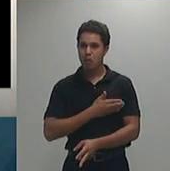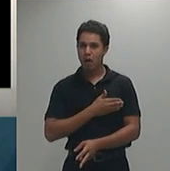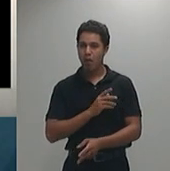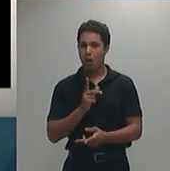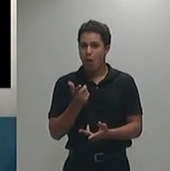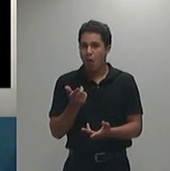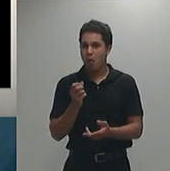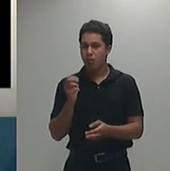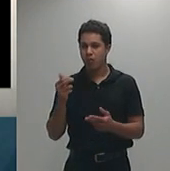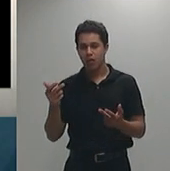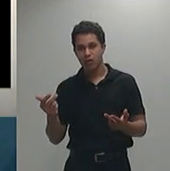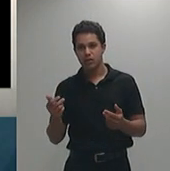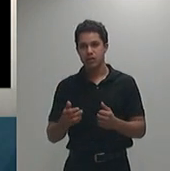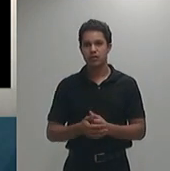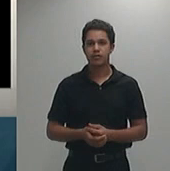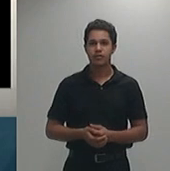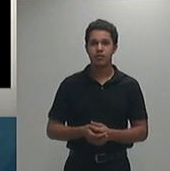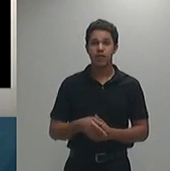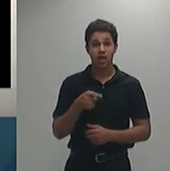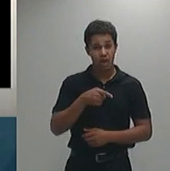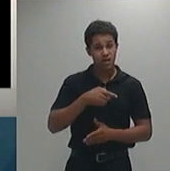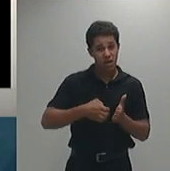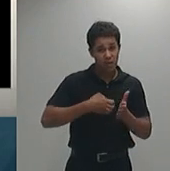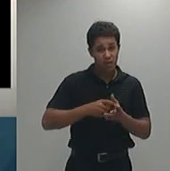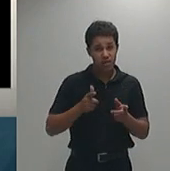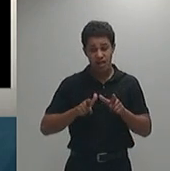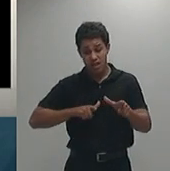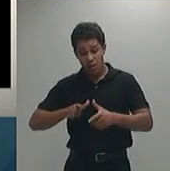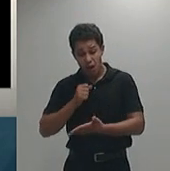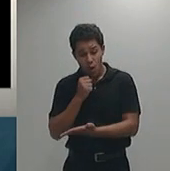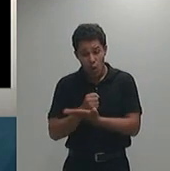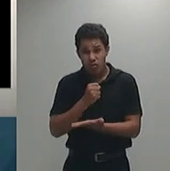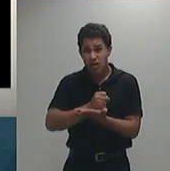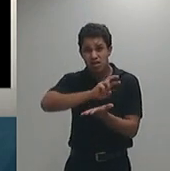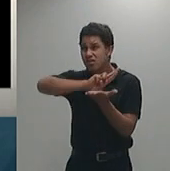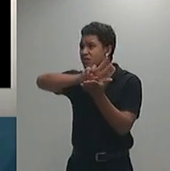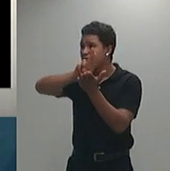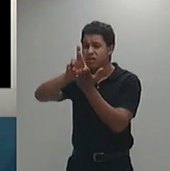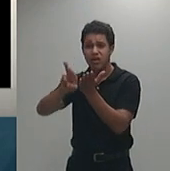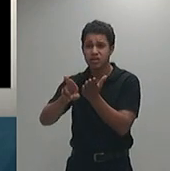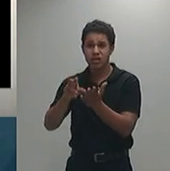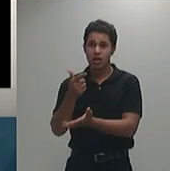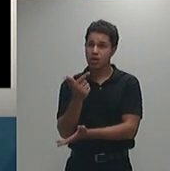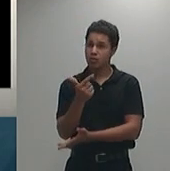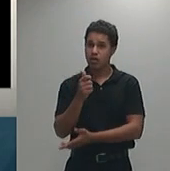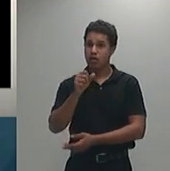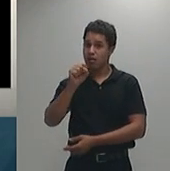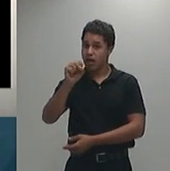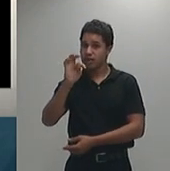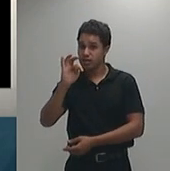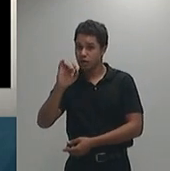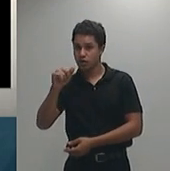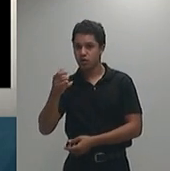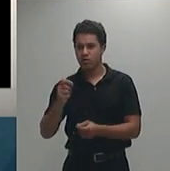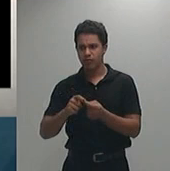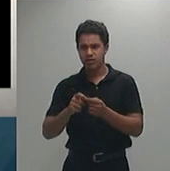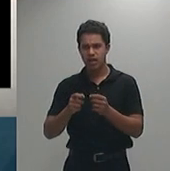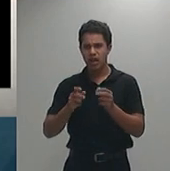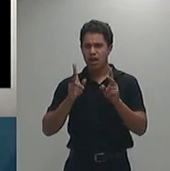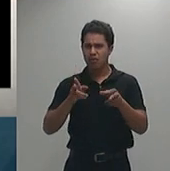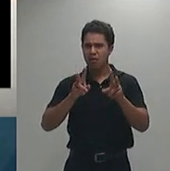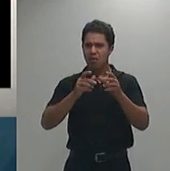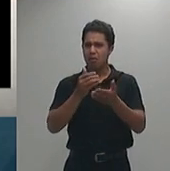essas empresas e os aleatórios e não ao STJD transformá-los em como comutativos então